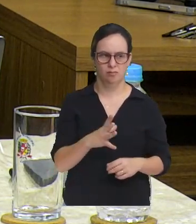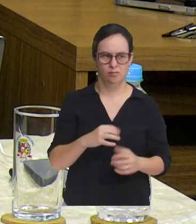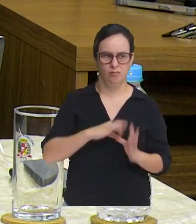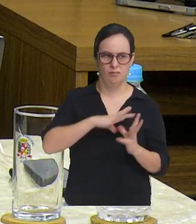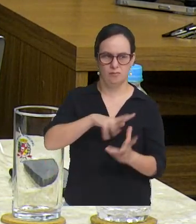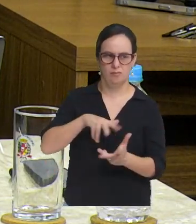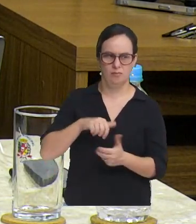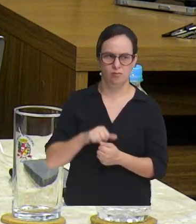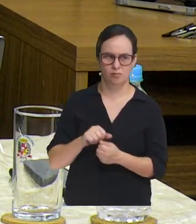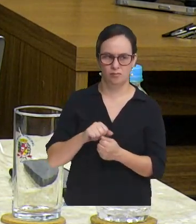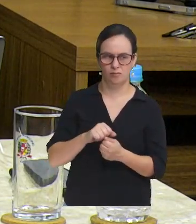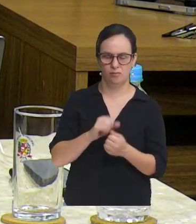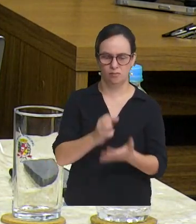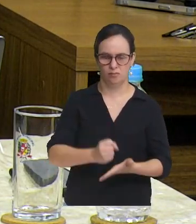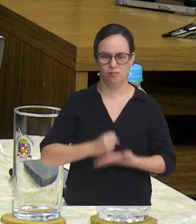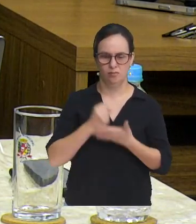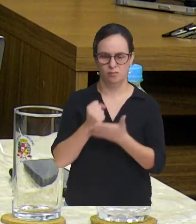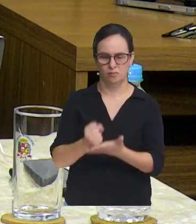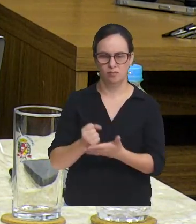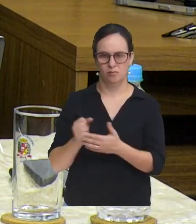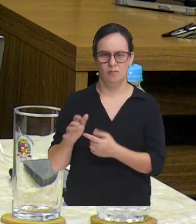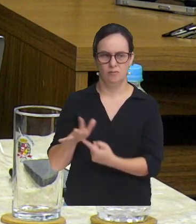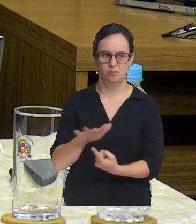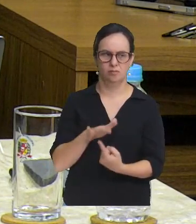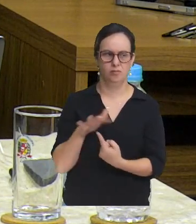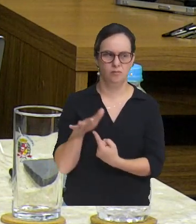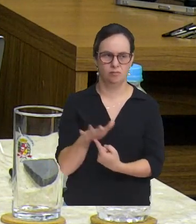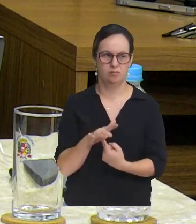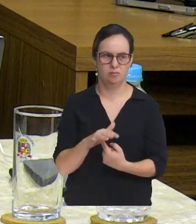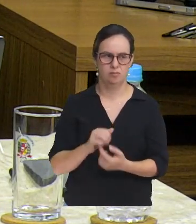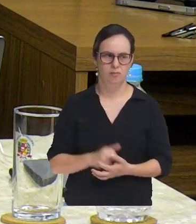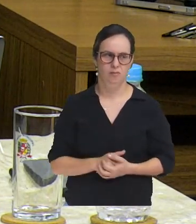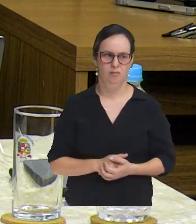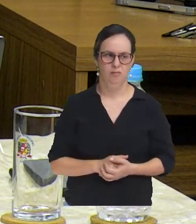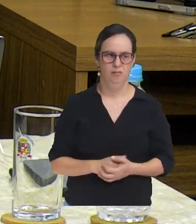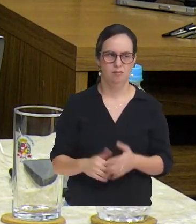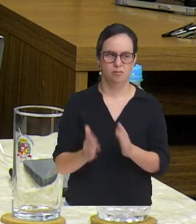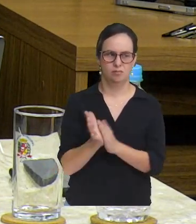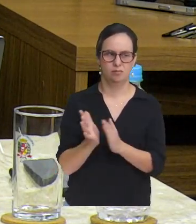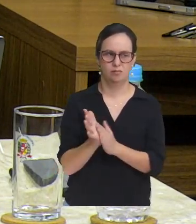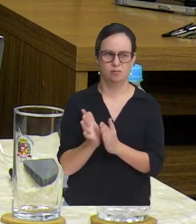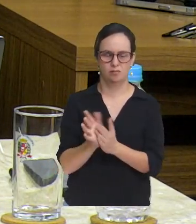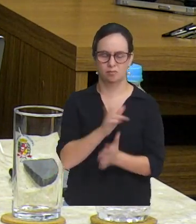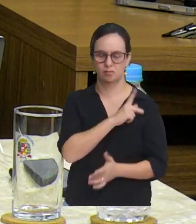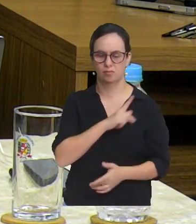do meio ambiente. Então, senhor presidente, eu quero parabenizá-lo porque